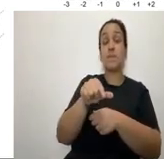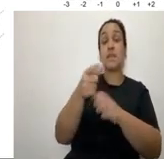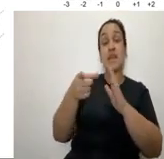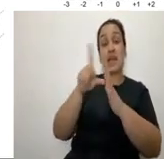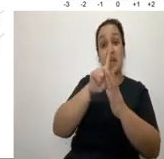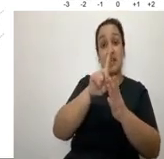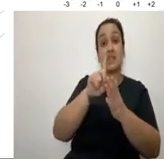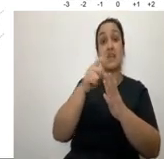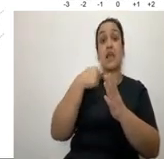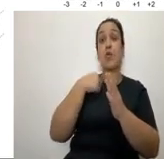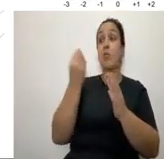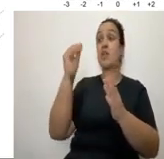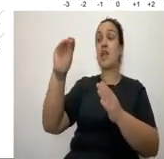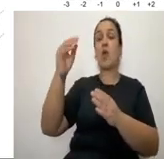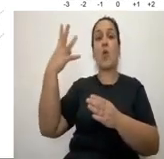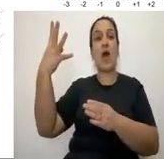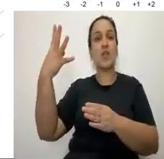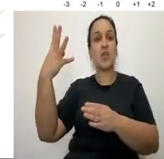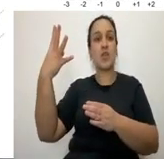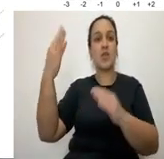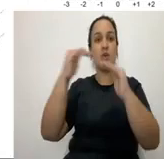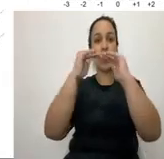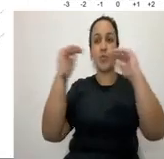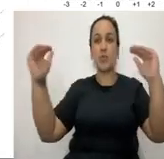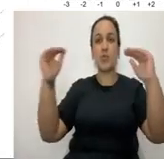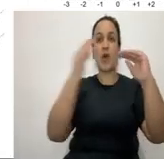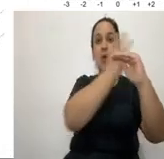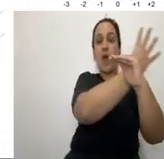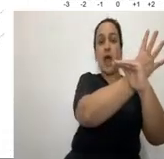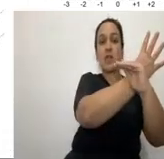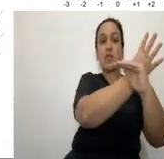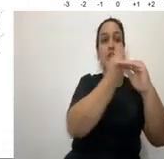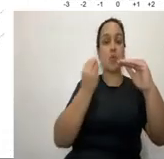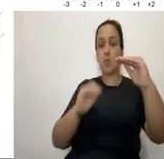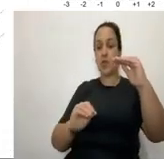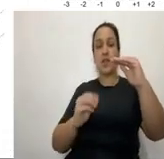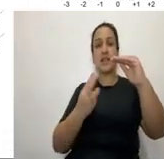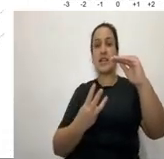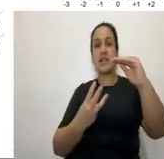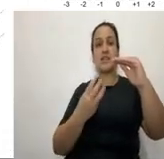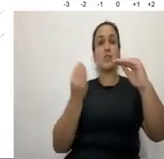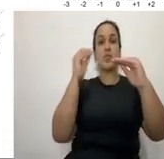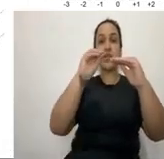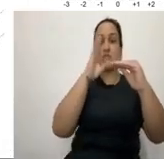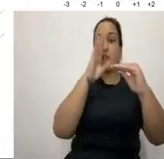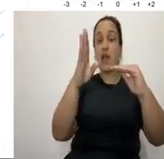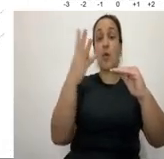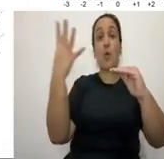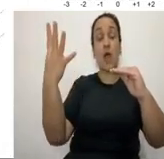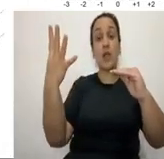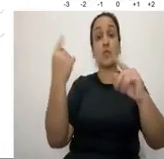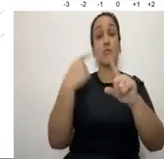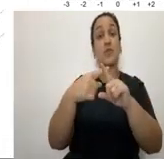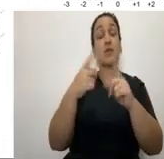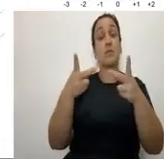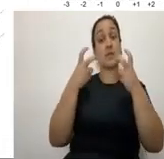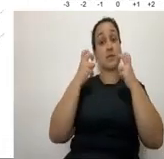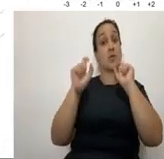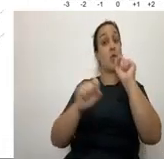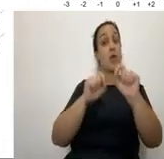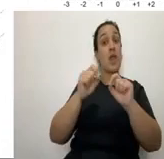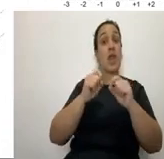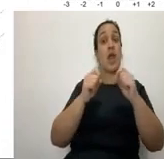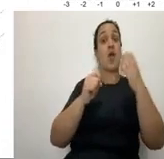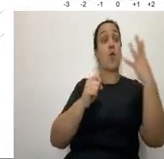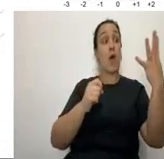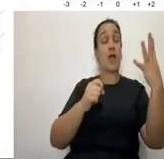D que é do nível 3, eu preenchi o 4. Porque se a gente seguir lá a regra de Madelung, a